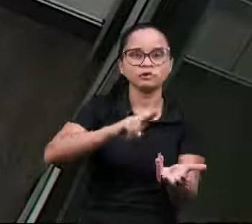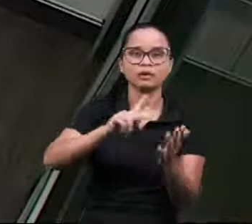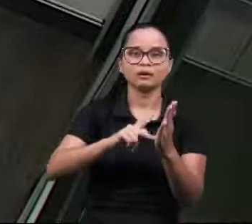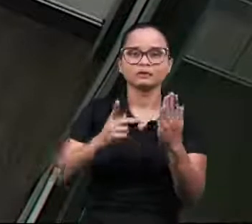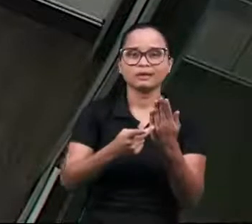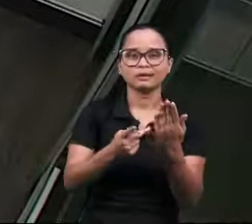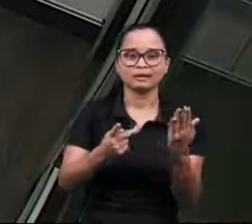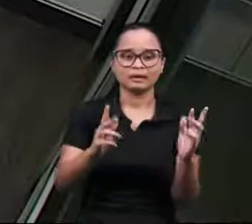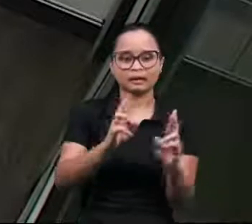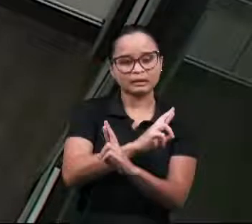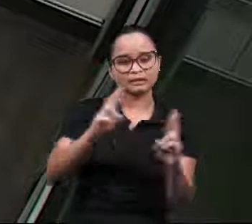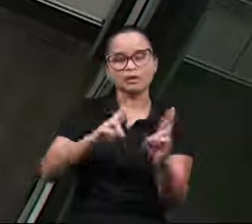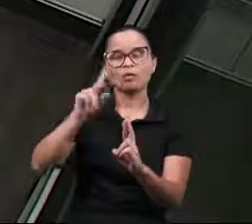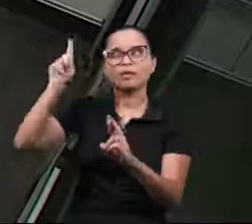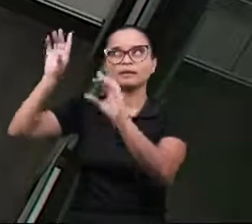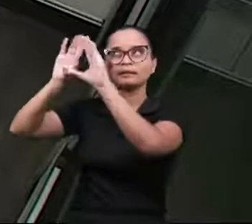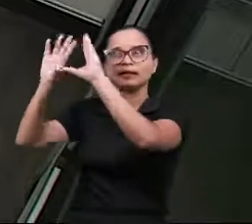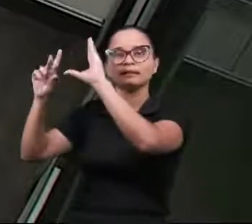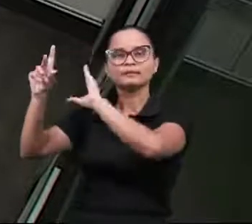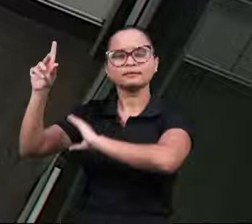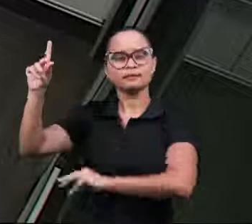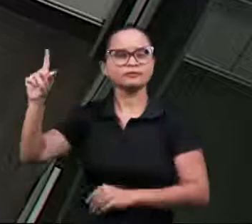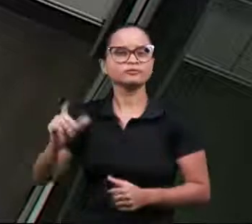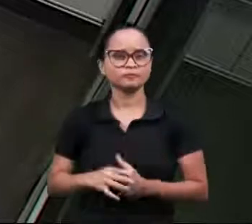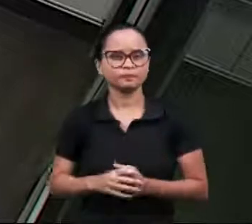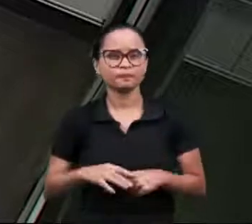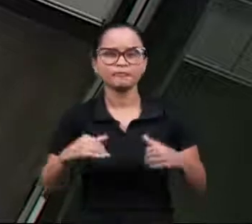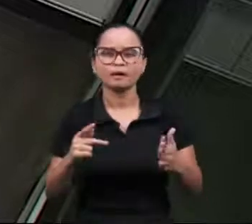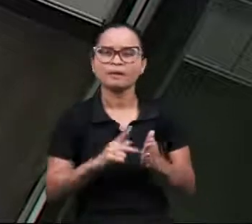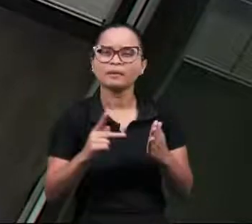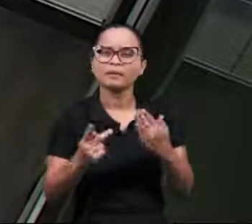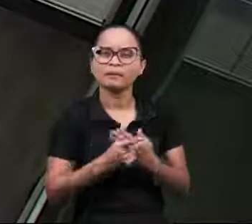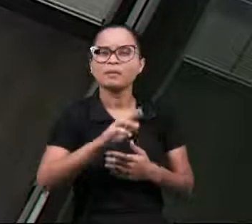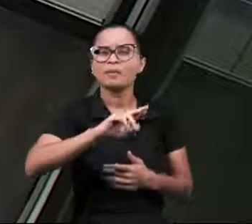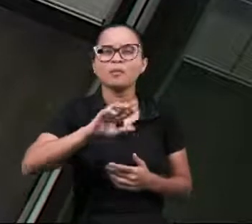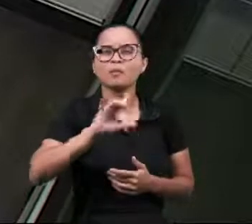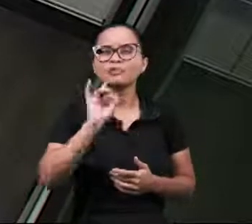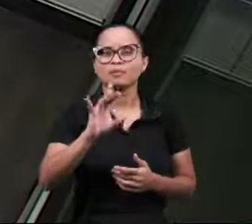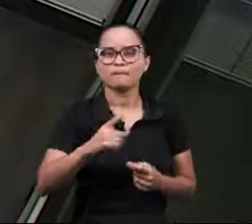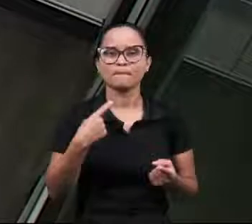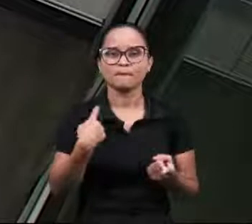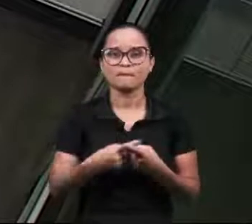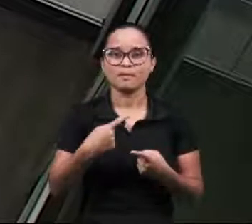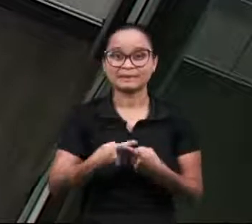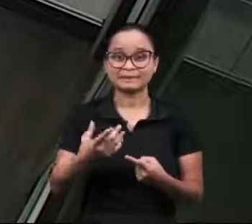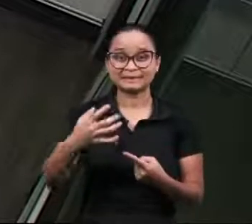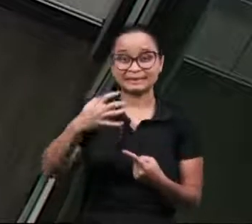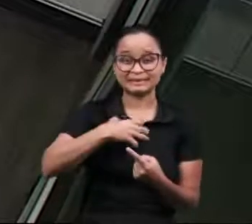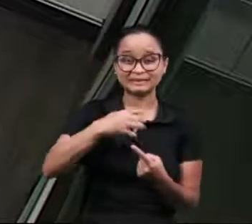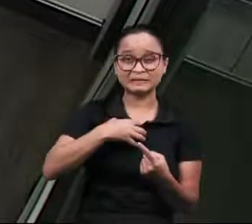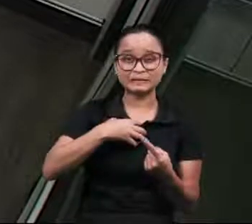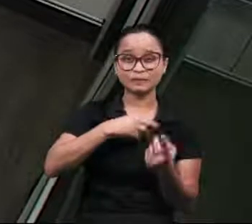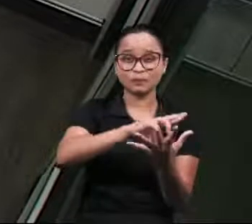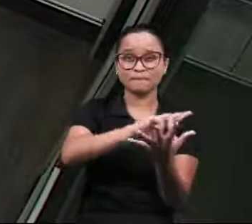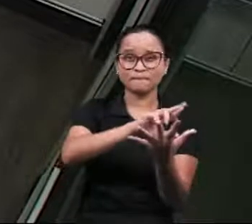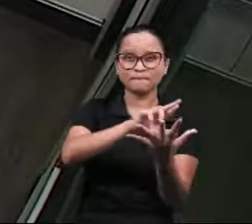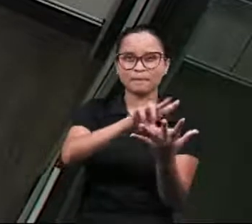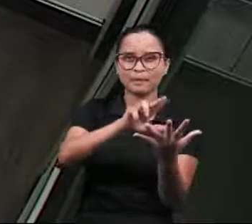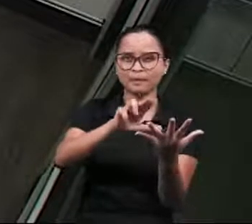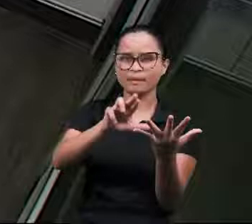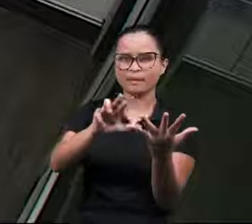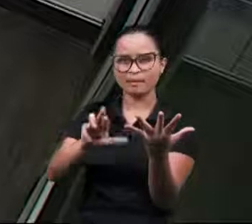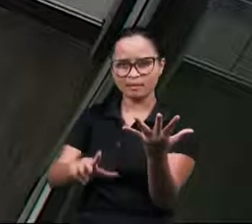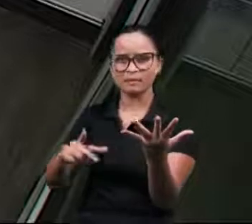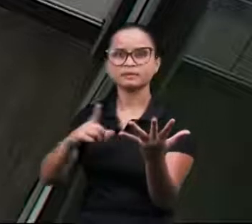tem dificuldade, por isso que a parábola não era só isso não, né? Porque a parábola tinha vários sentidos. Ele falava de forma